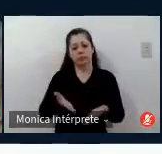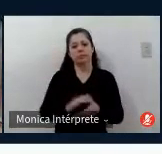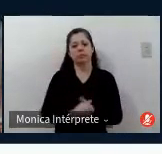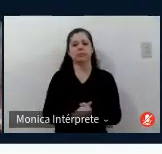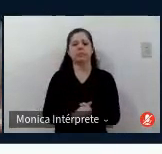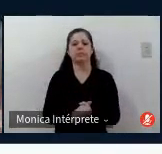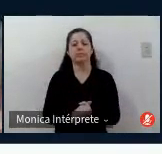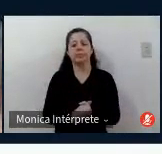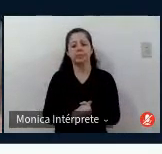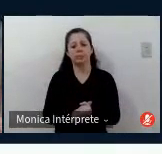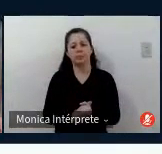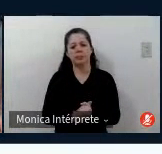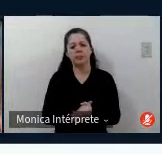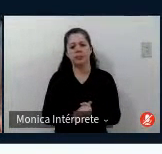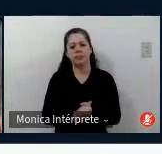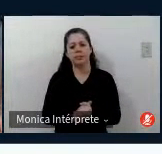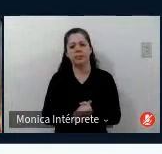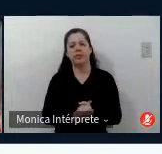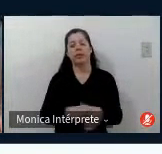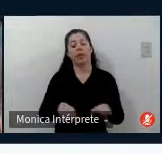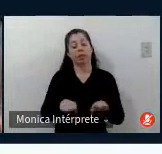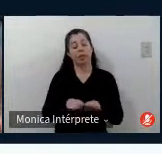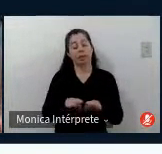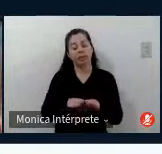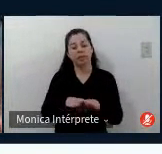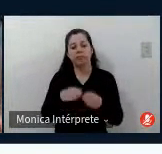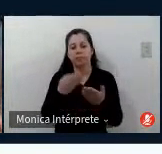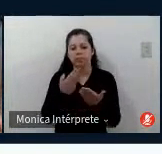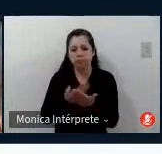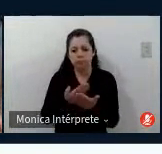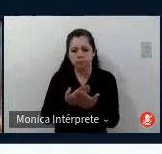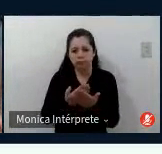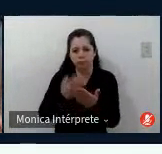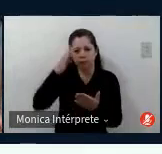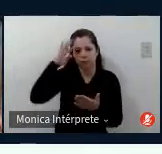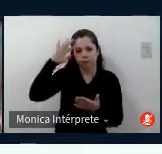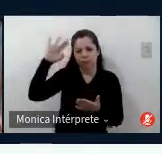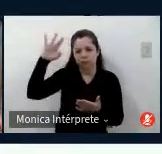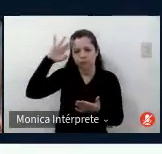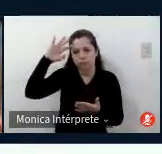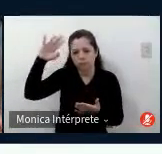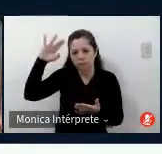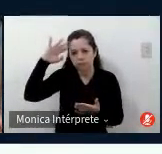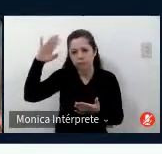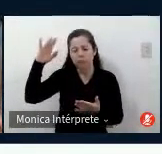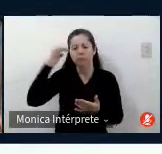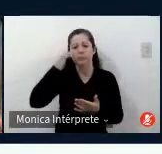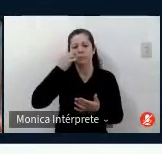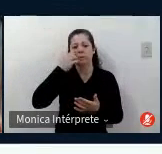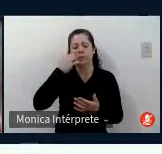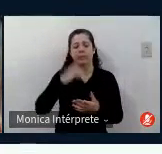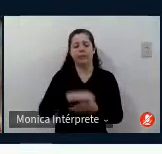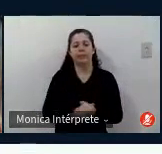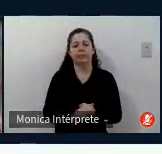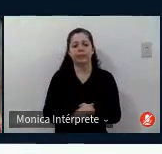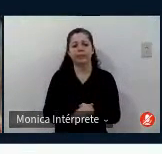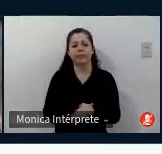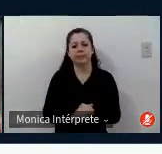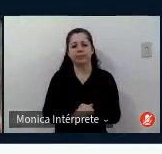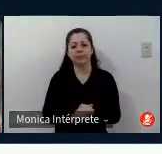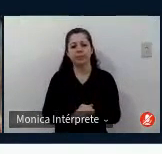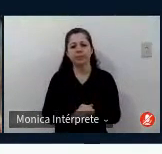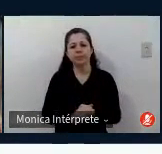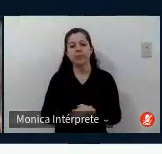práticas, nossos estudos teóricos, e, enfim. E dentro de uma conjuntura, né, a gente